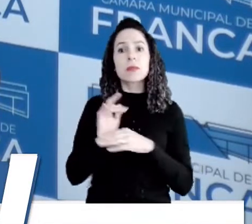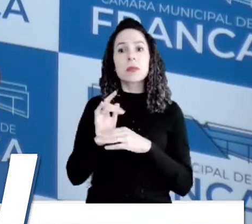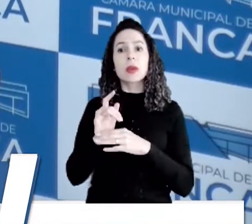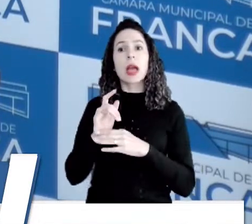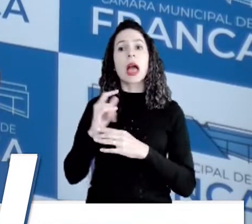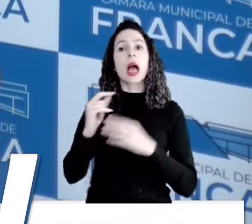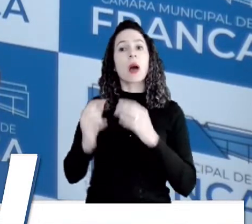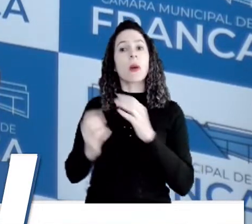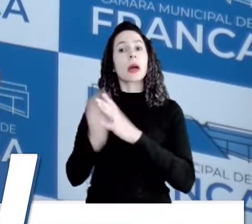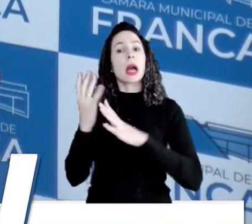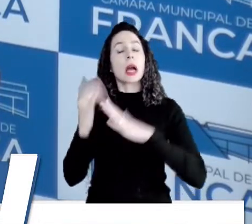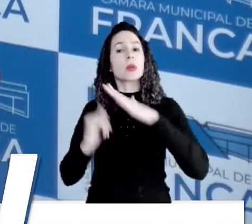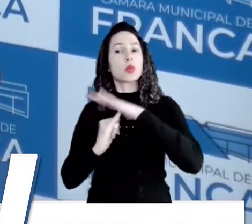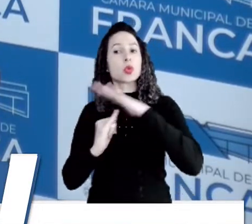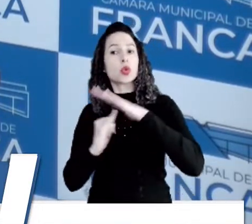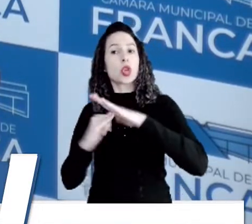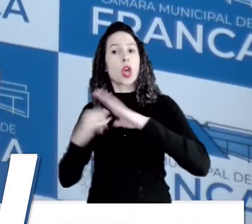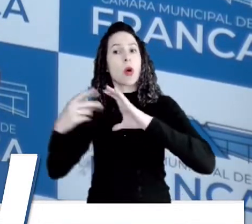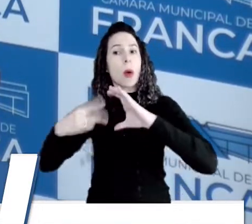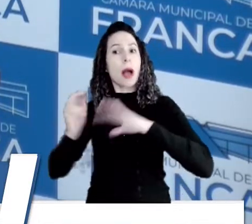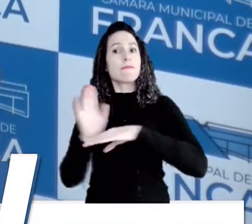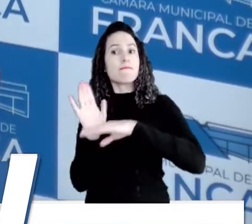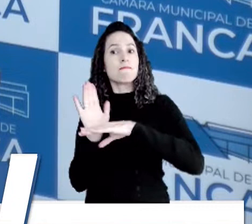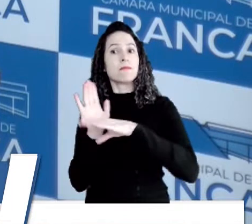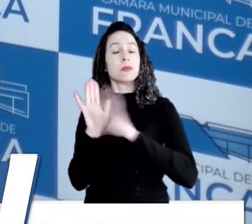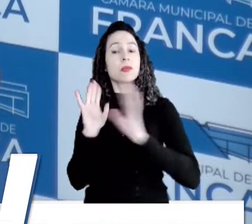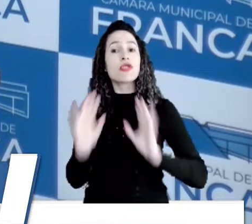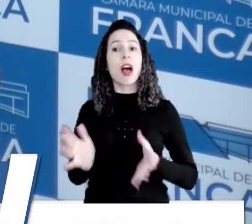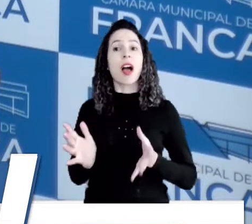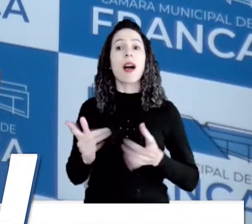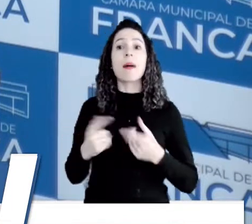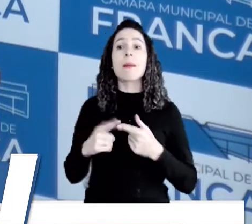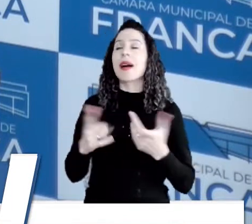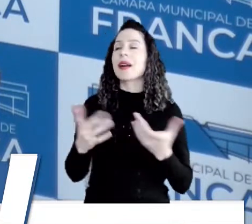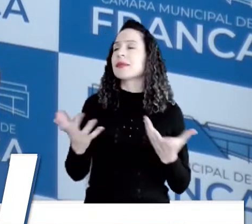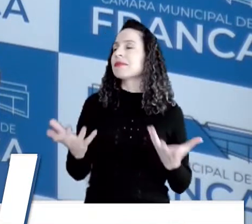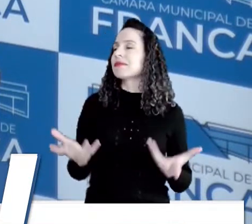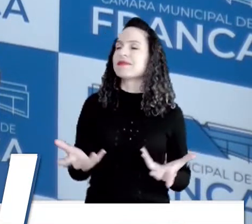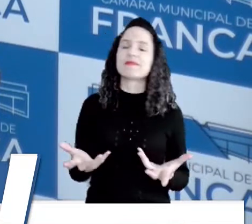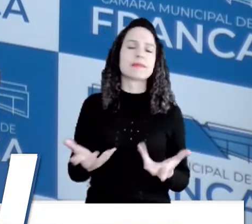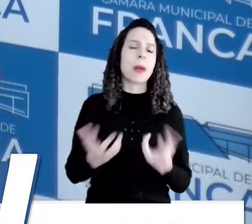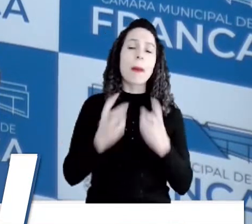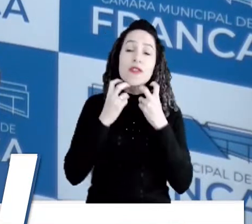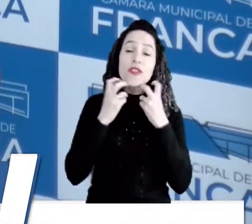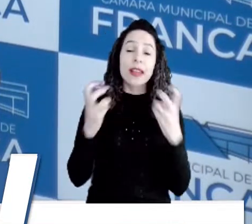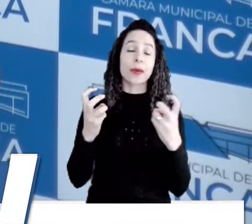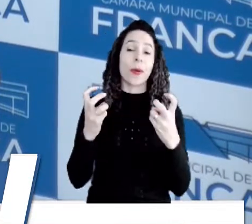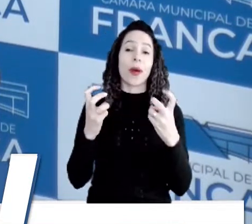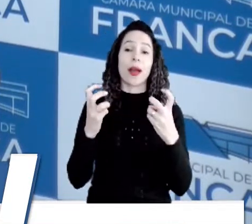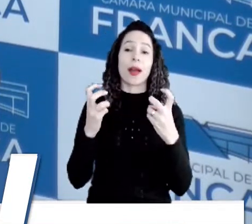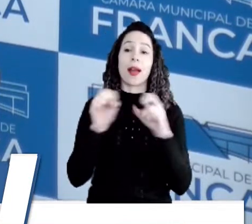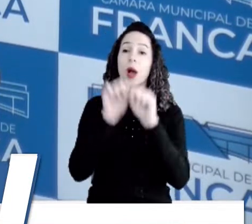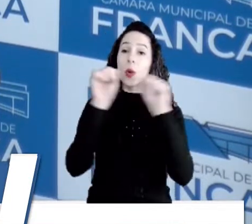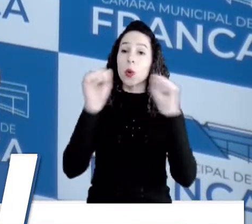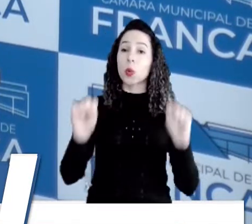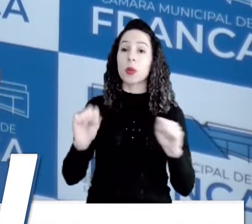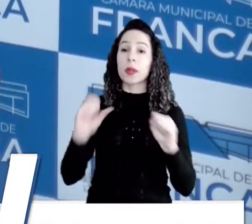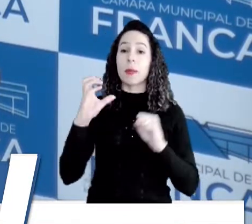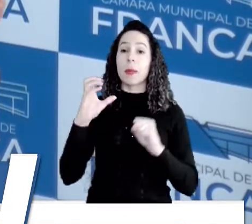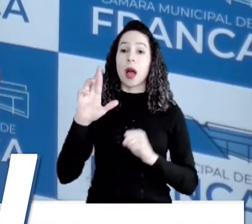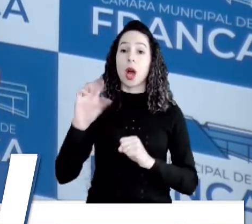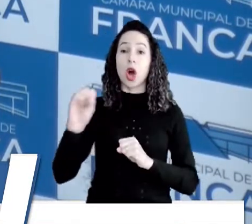institucional nós fizemos, mas está uma vergonha o sistema